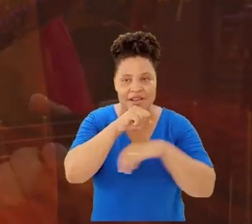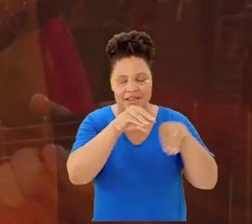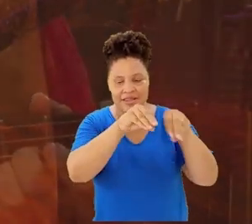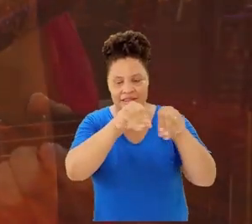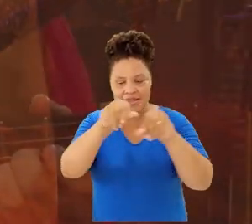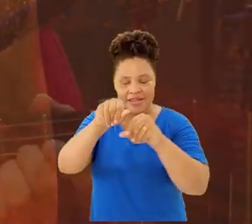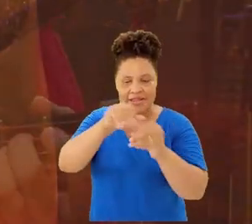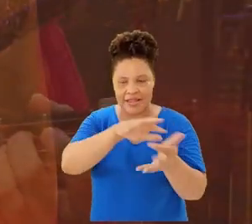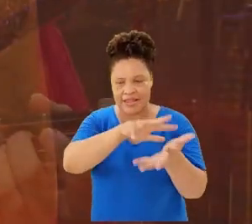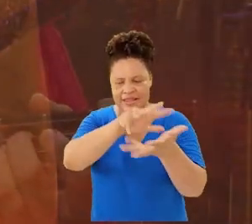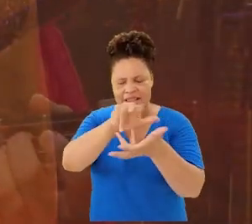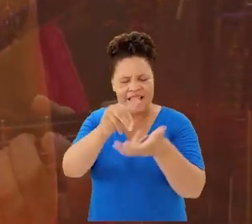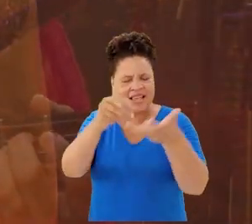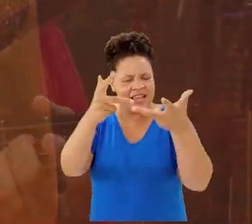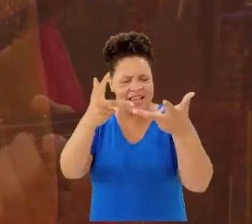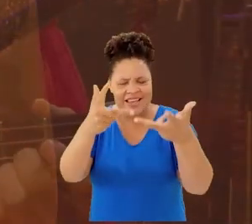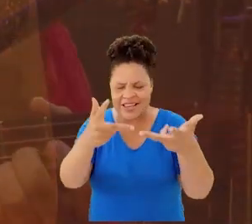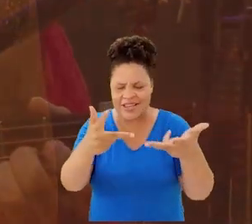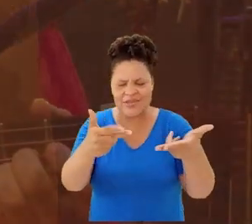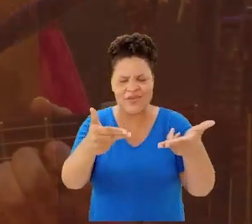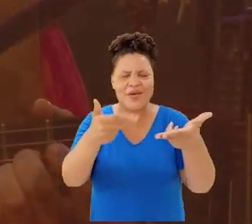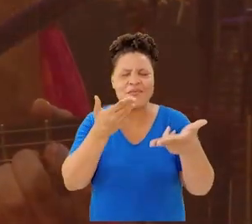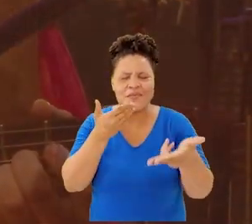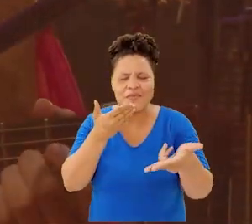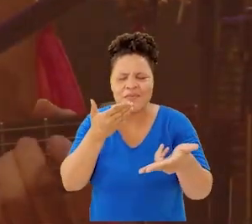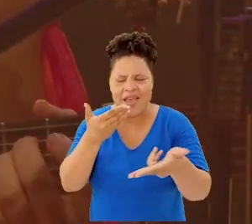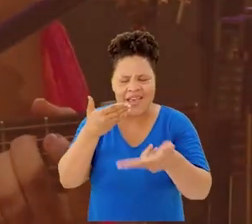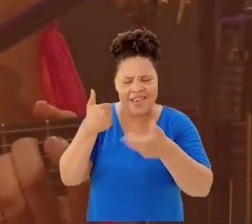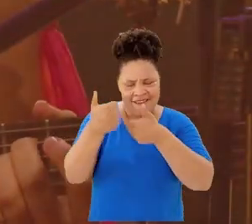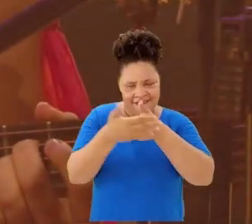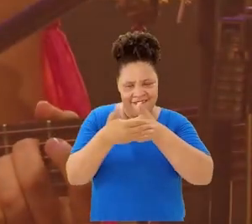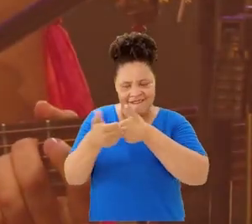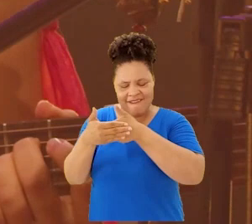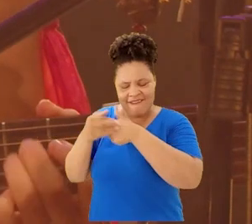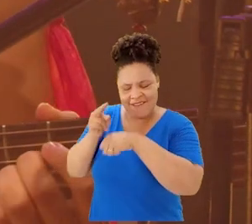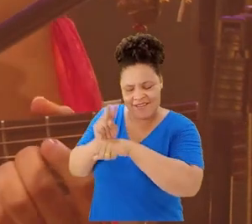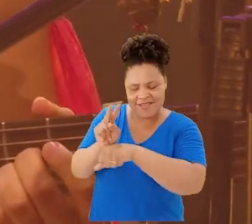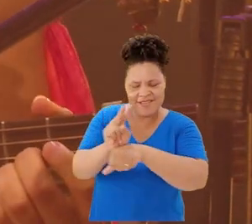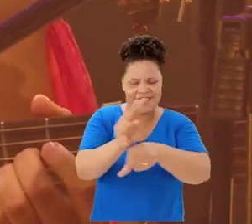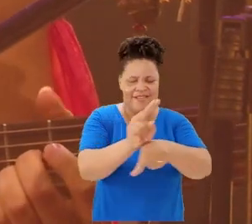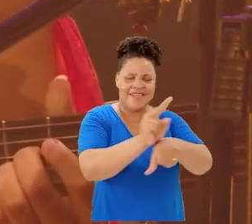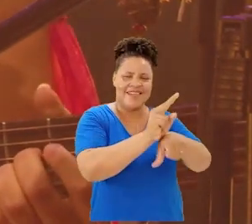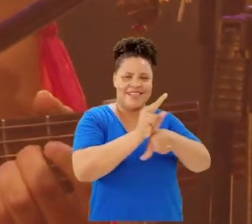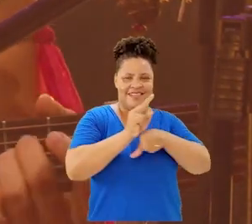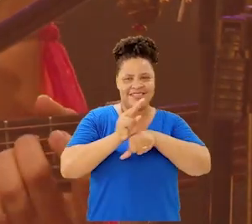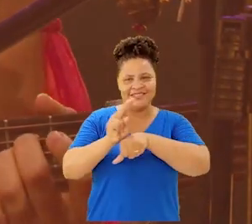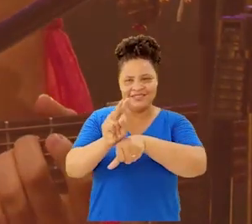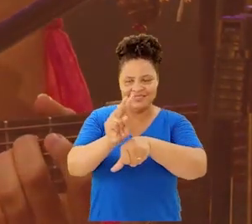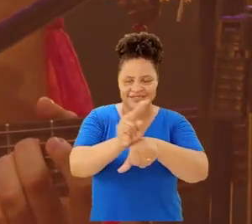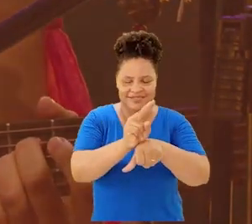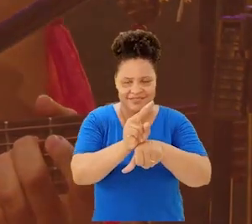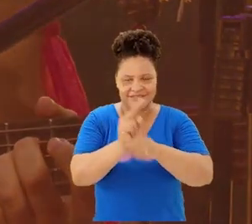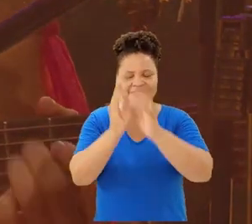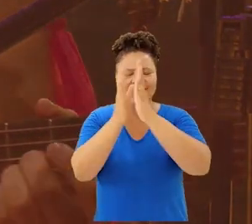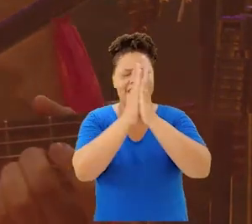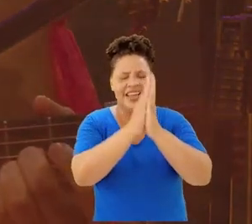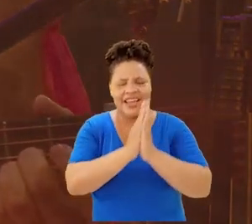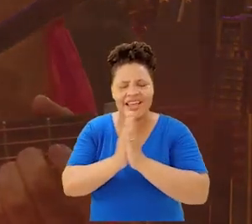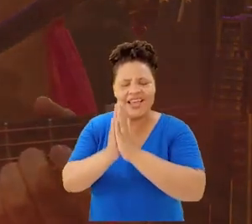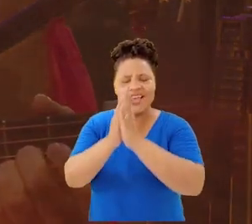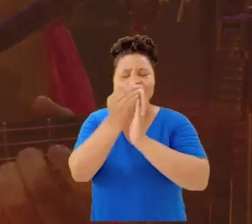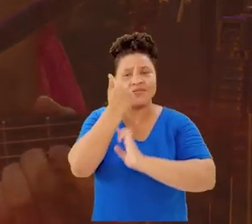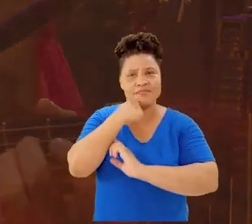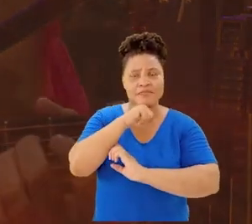Pelo berço, como quem pede colo, como quem pede zelo. Rezo pra minha